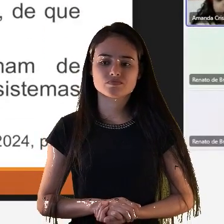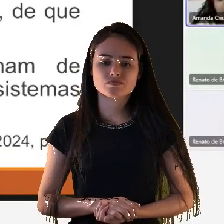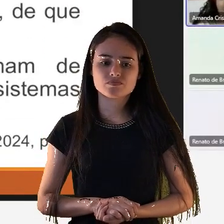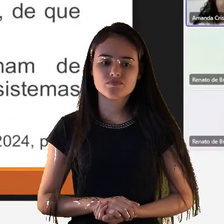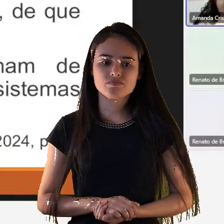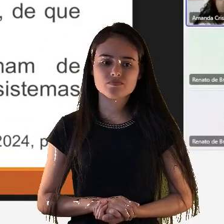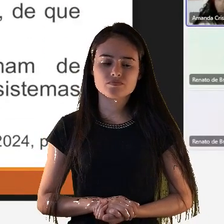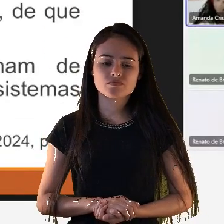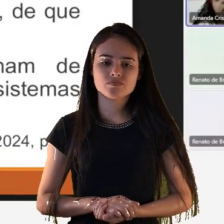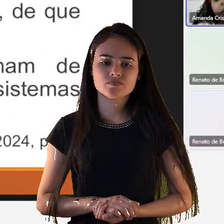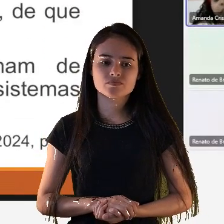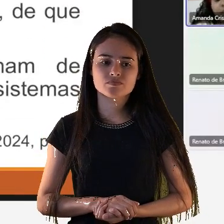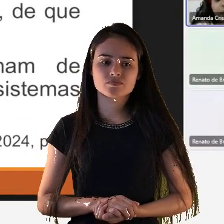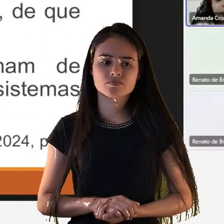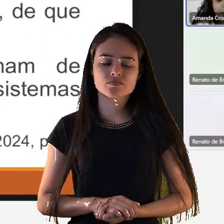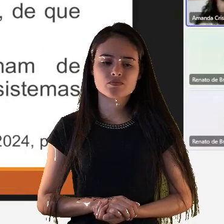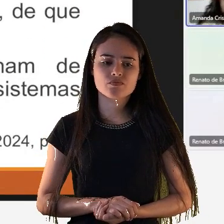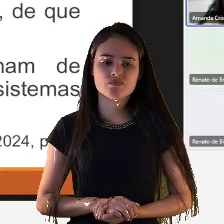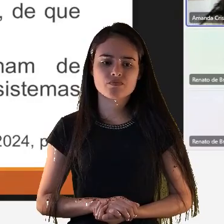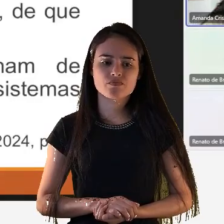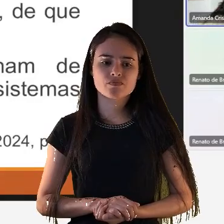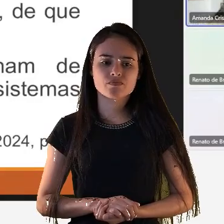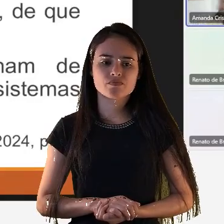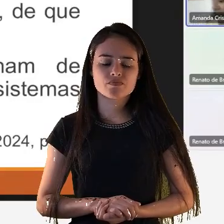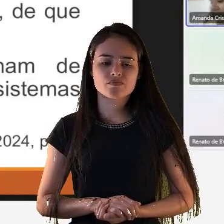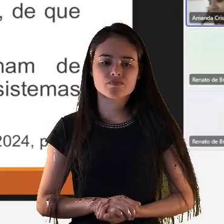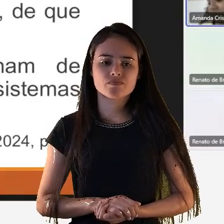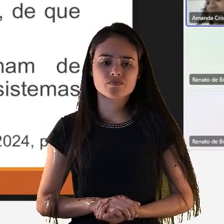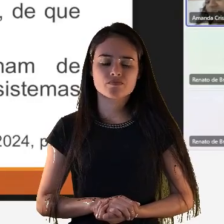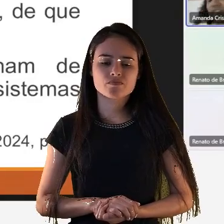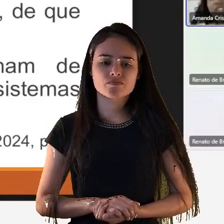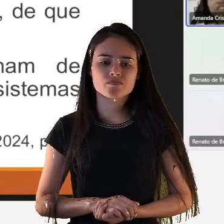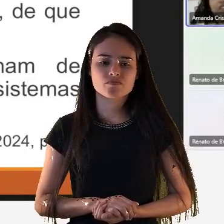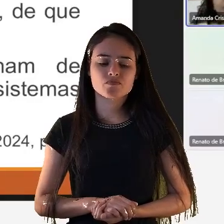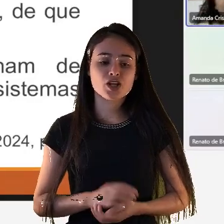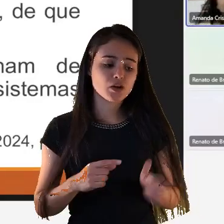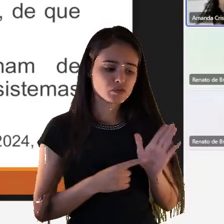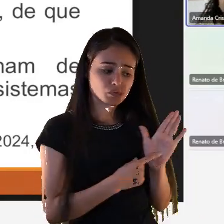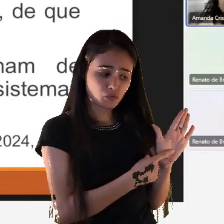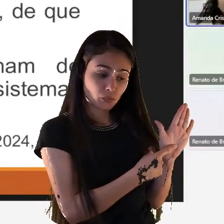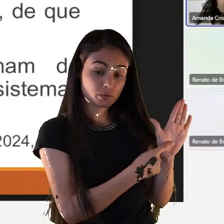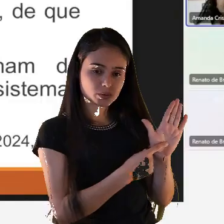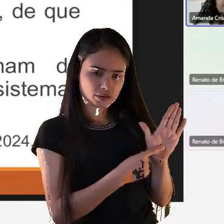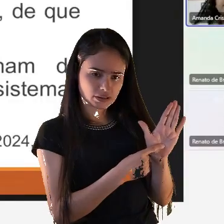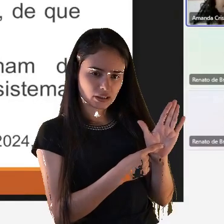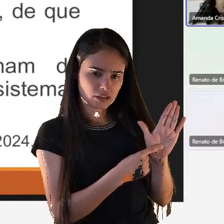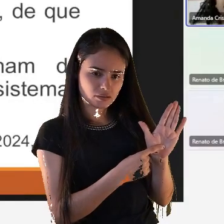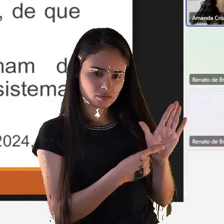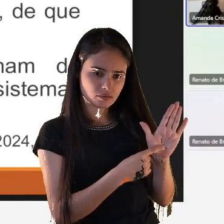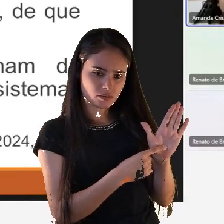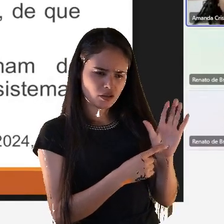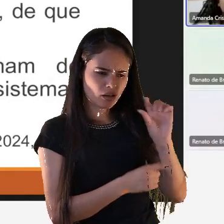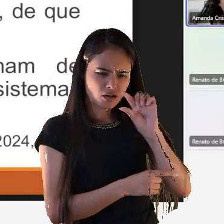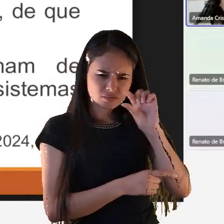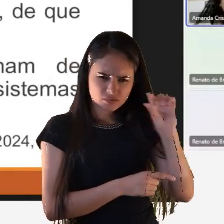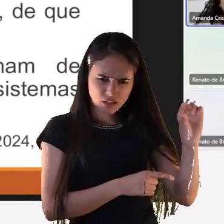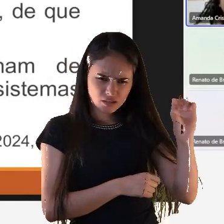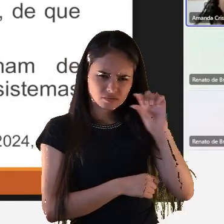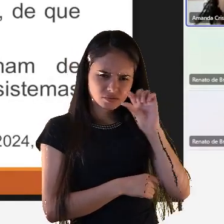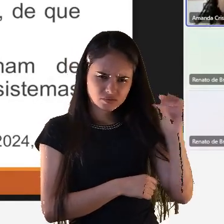Aqui, né, eu vou trazer muita citação do livro, tá, gente? E outras coisas eu vou